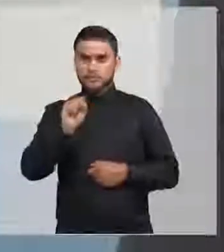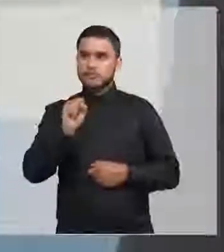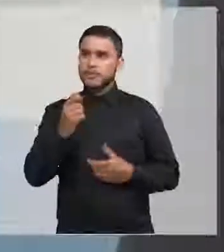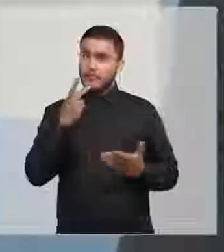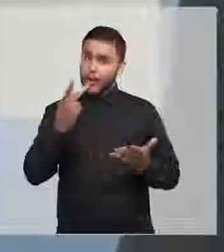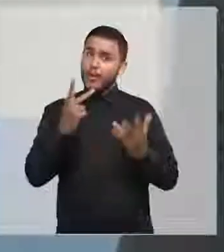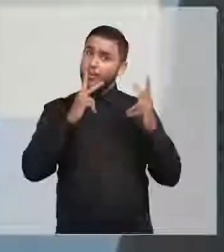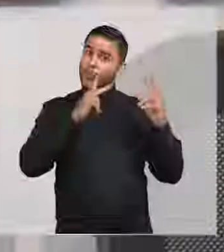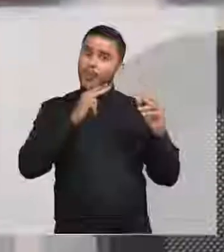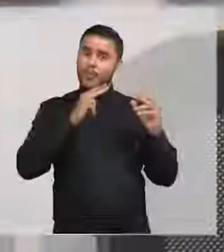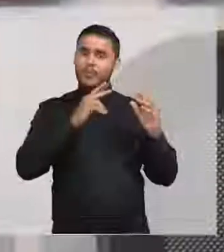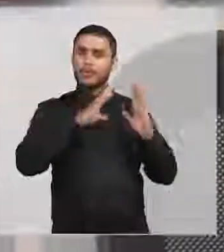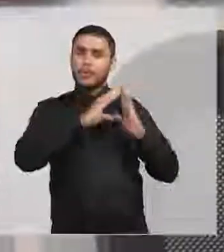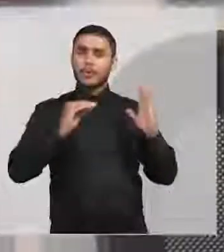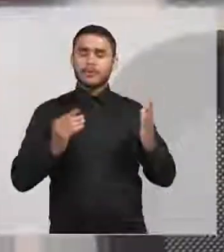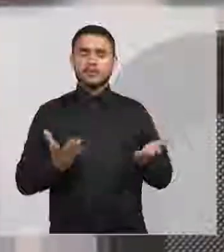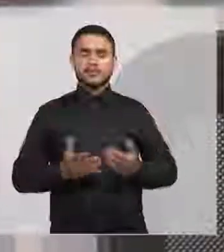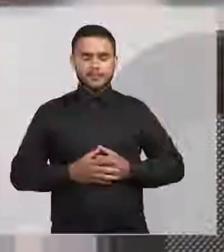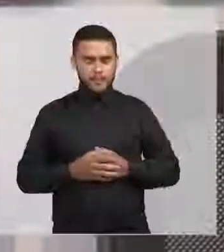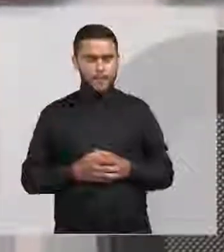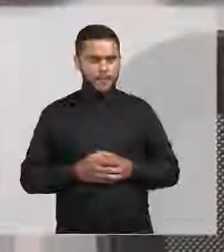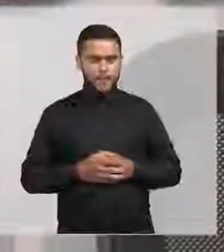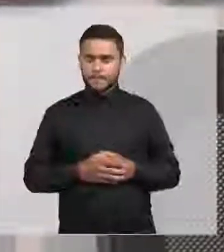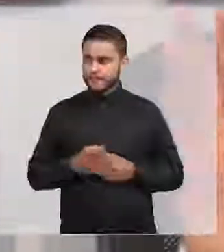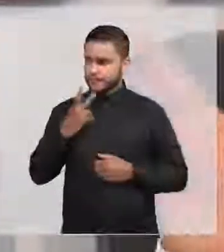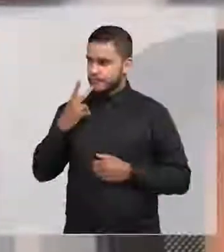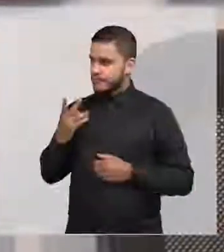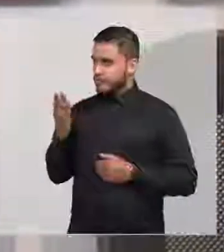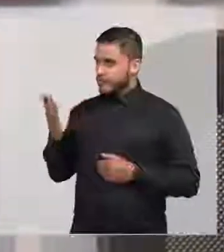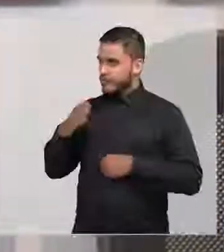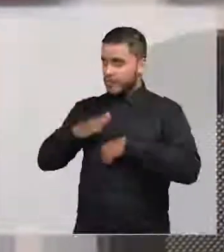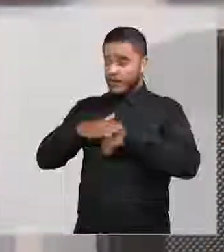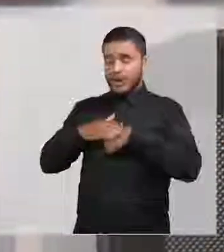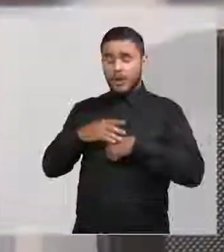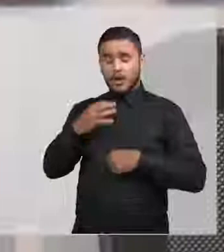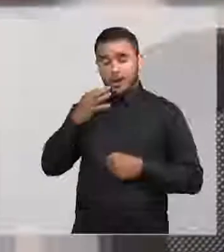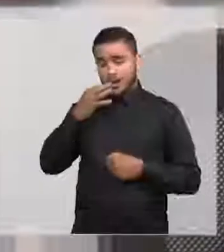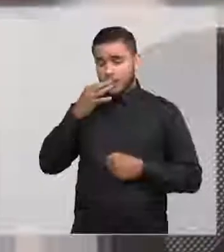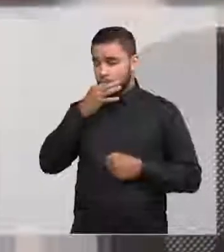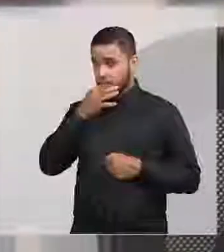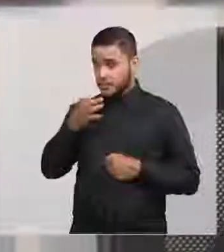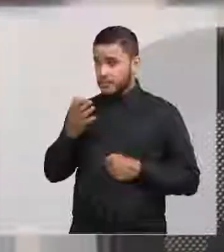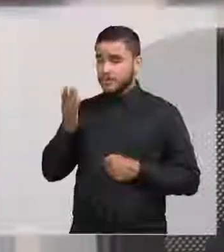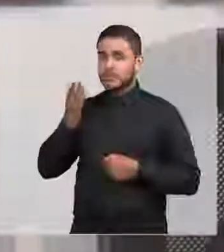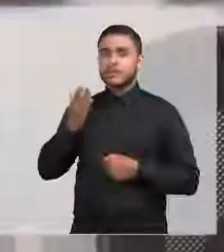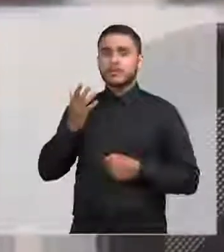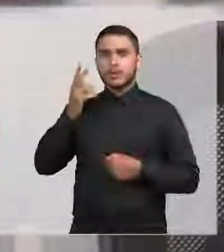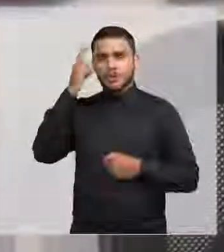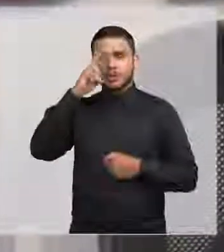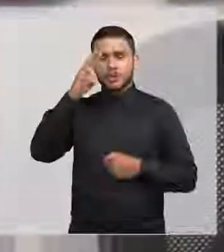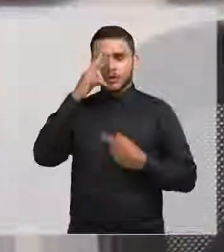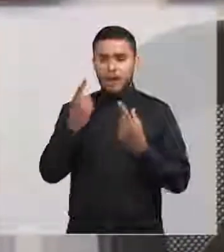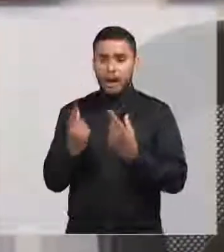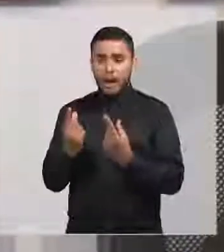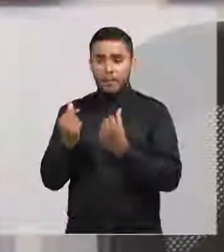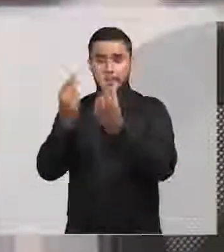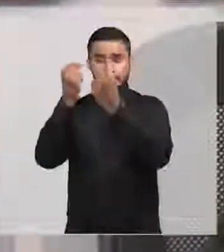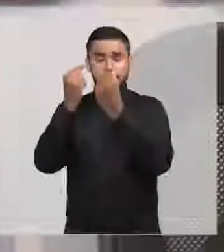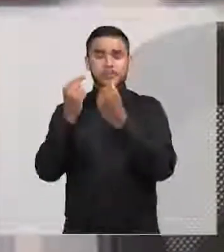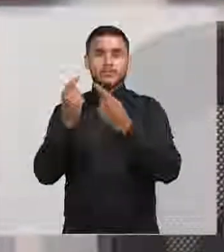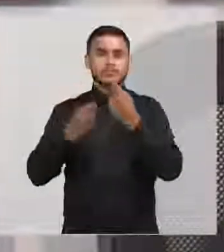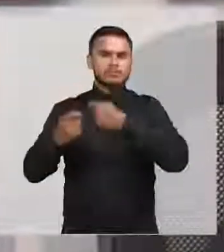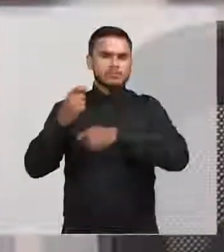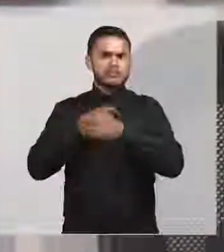porque o telespectador às vezes se perde um pouco. O que o Carlos Frederico está querendo dizer é o seguinte, o discurso na área econômica,